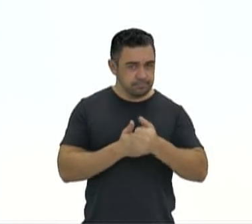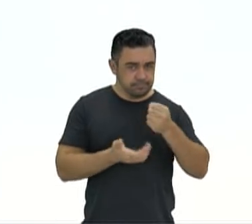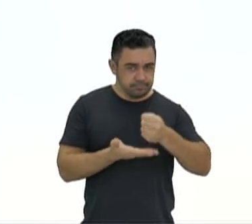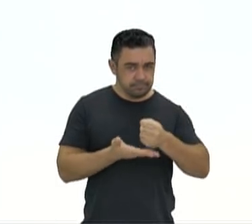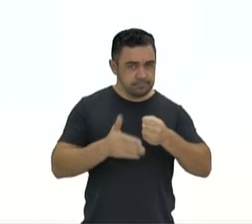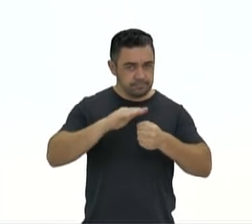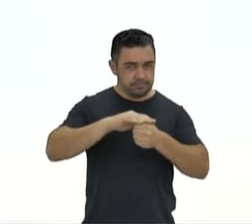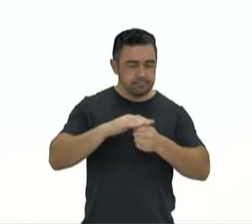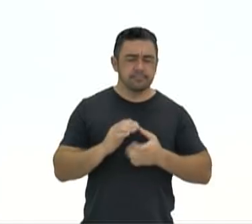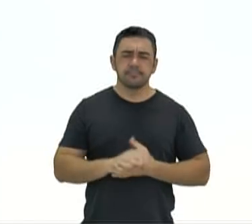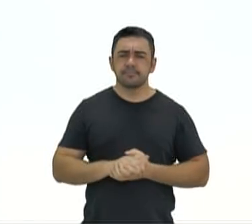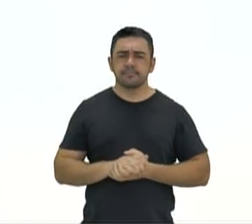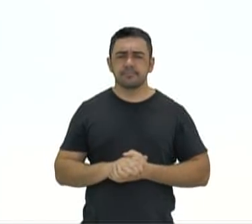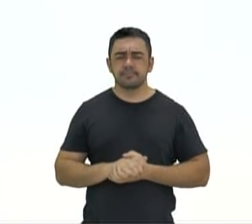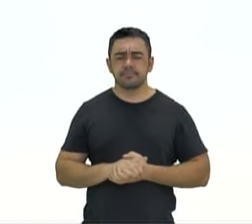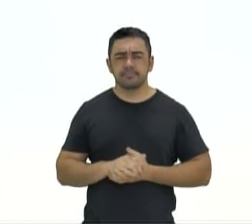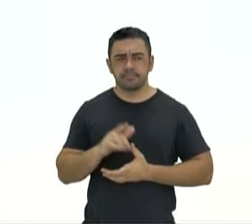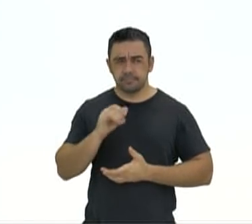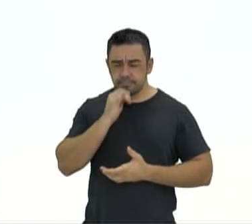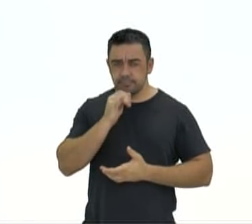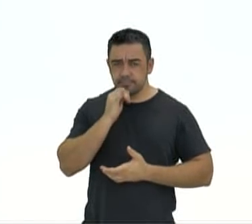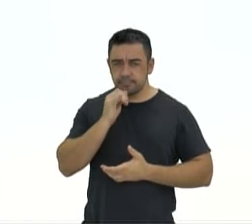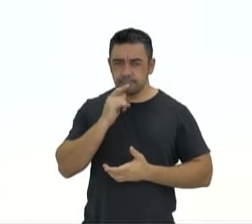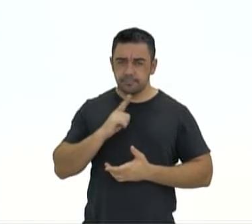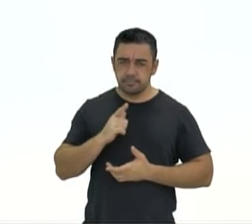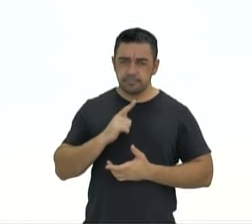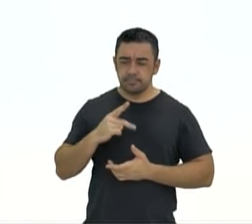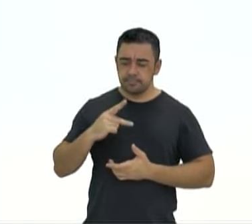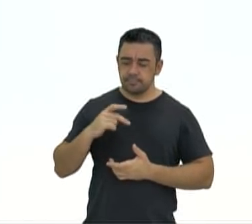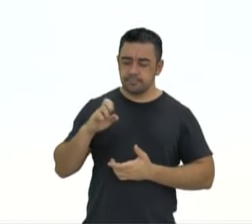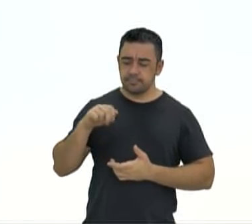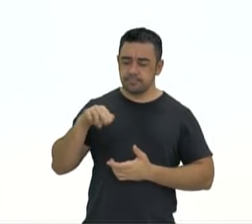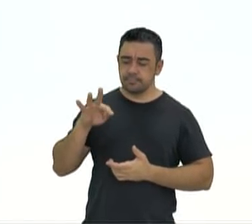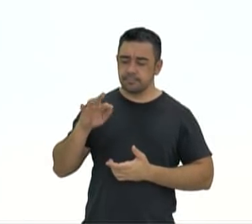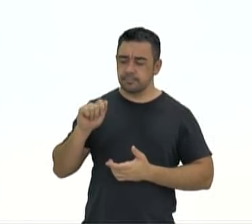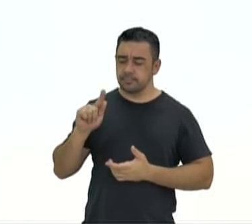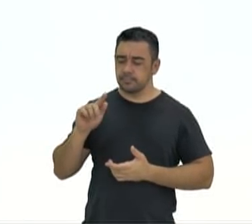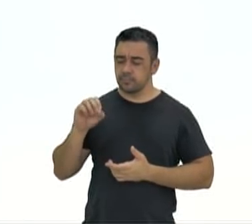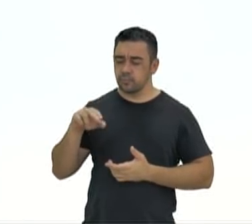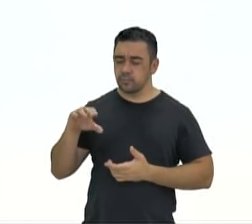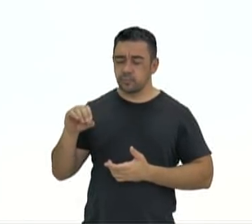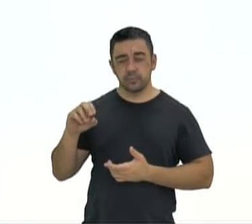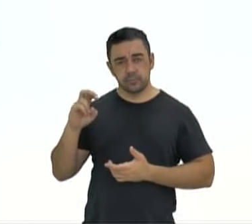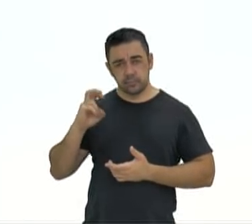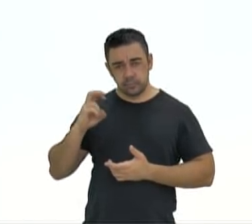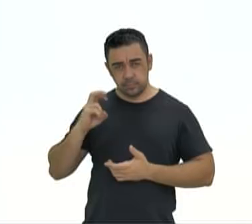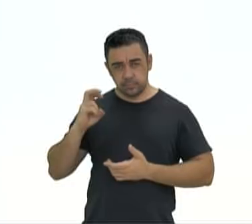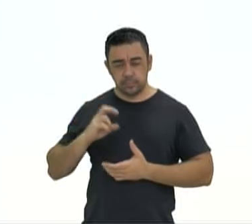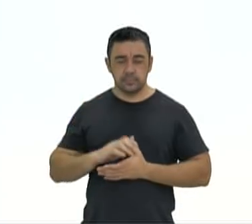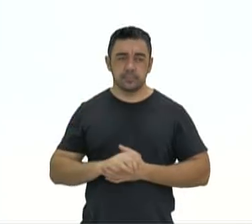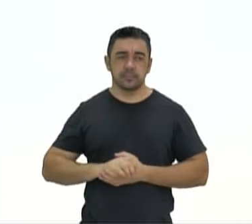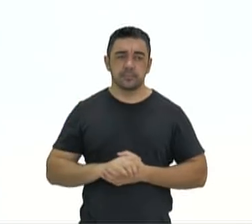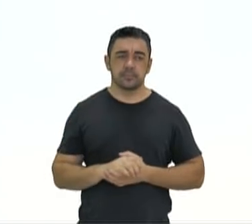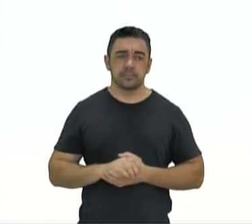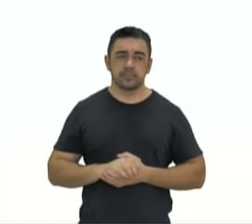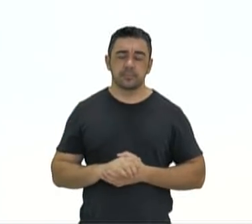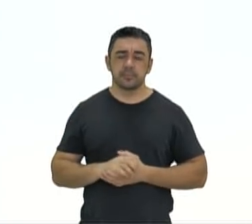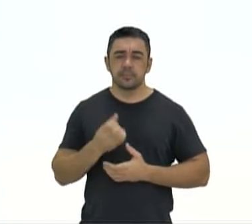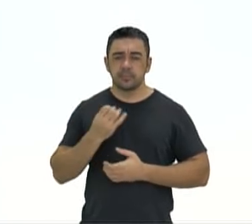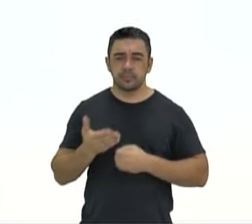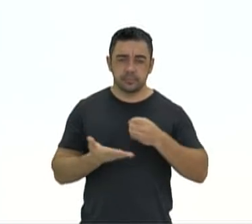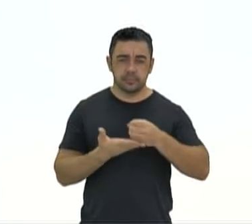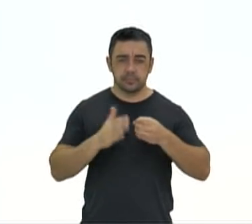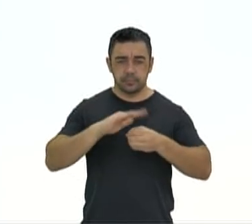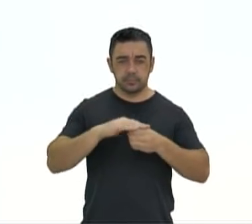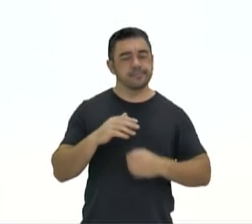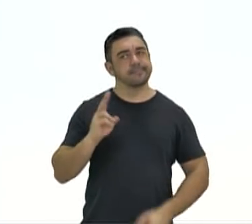de lados da base. Se é um pentágono, é um polígono de 5 lados. Então, vão ser 5 faces laterais.